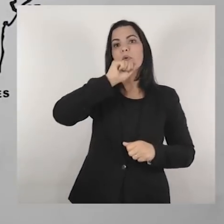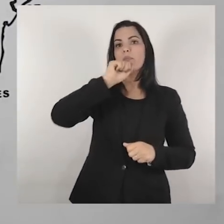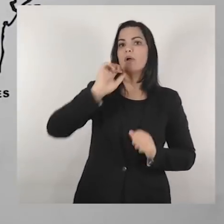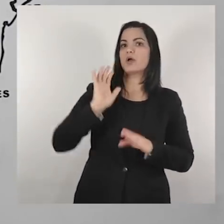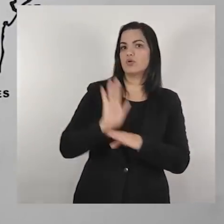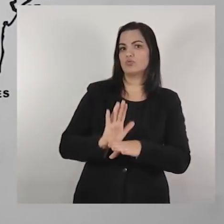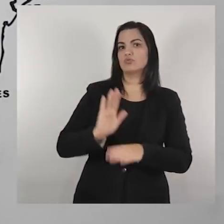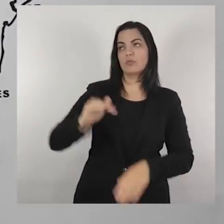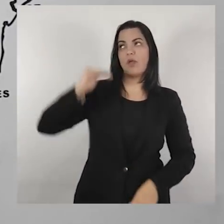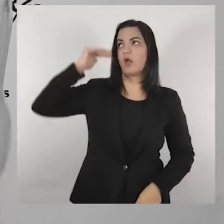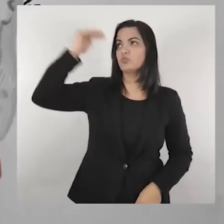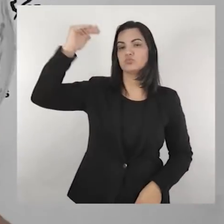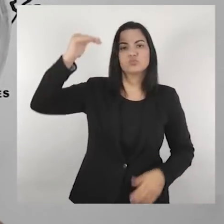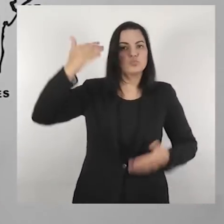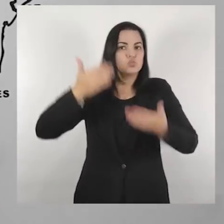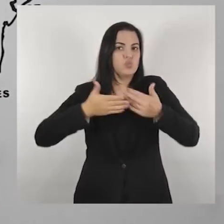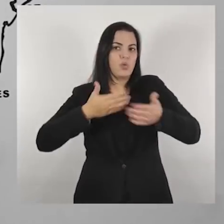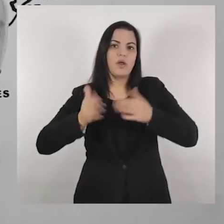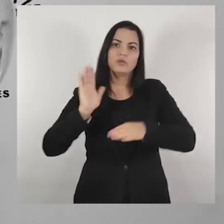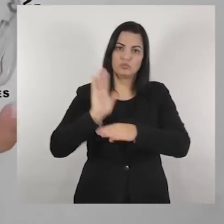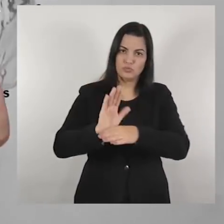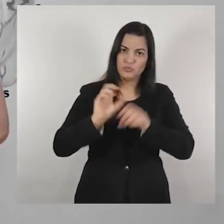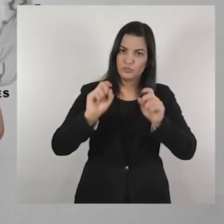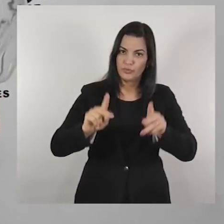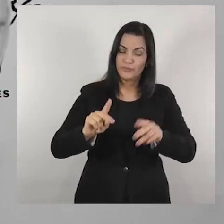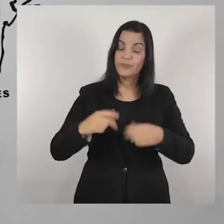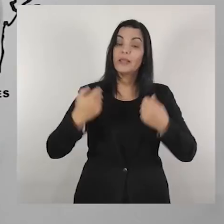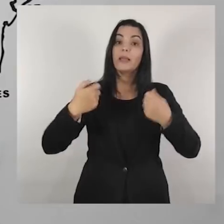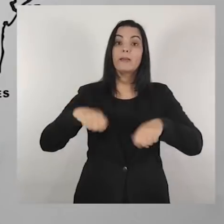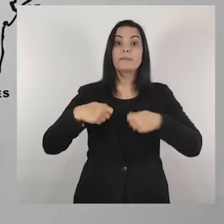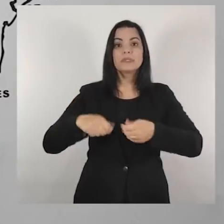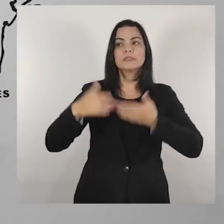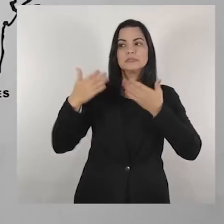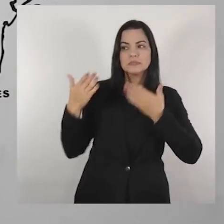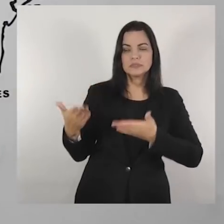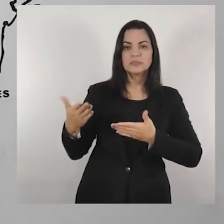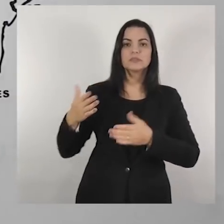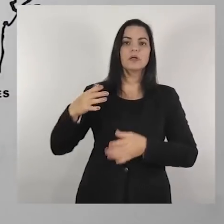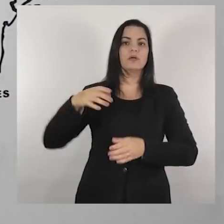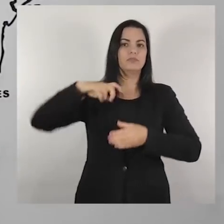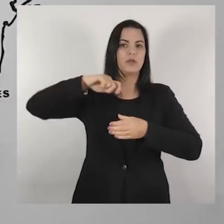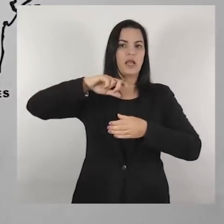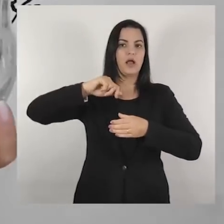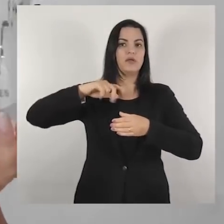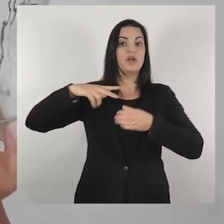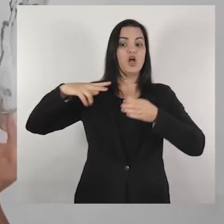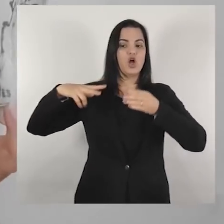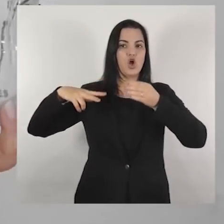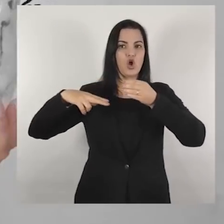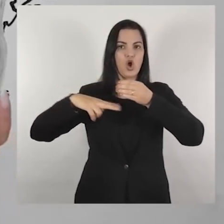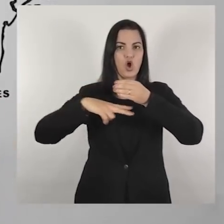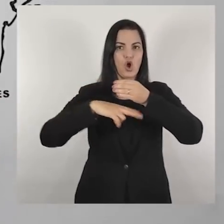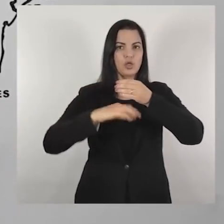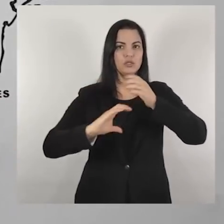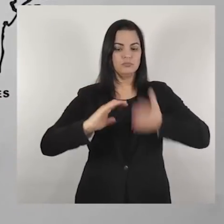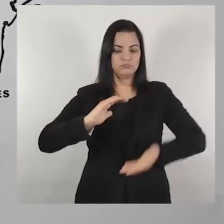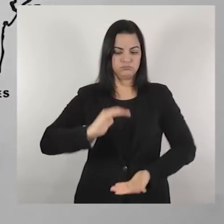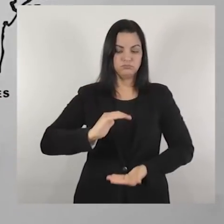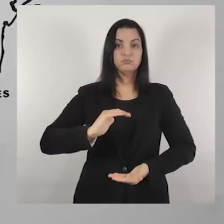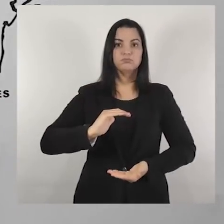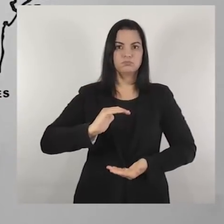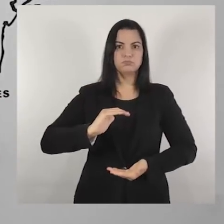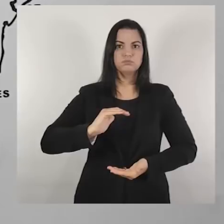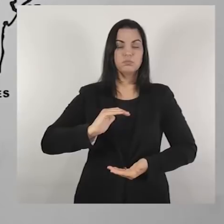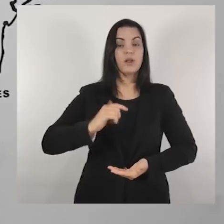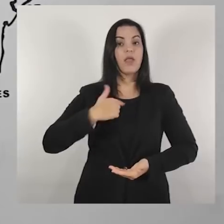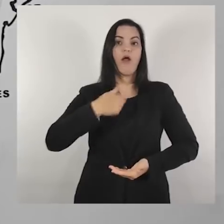um adulto, tá bom? Então, você vai precisar da garrafa cortada dessa forma. Aí, o que você vai fazer? Presta bastante atenção. Eu não